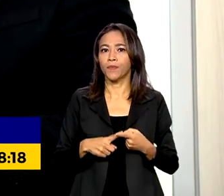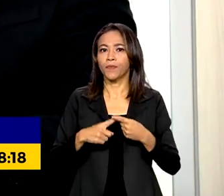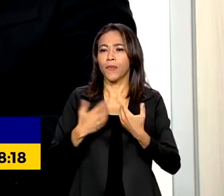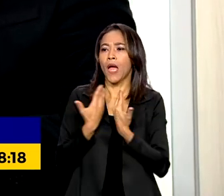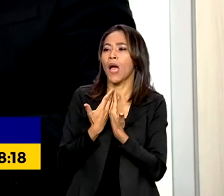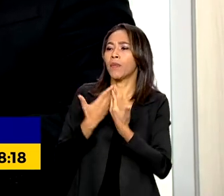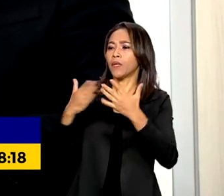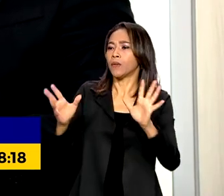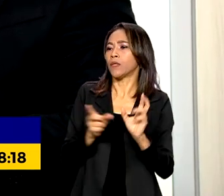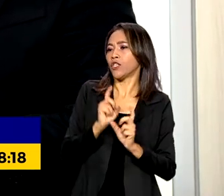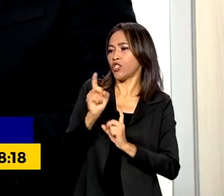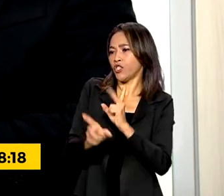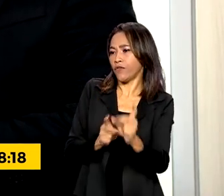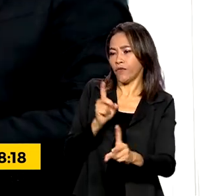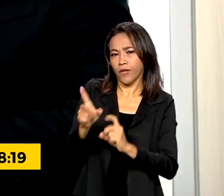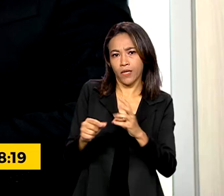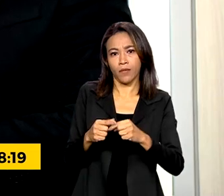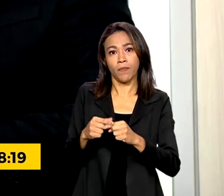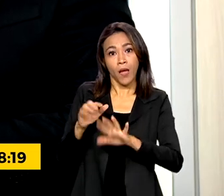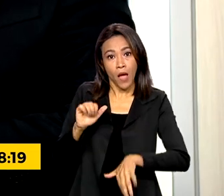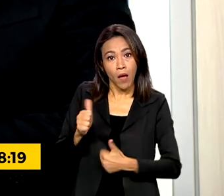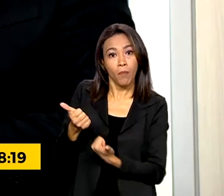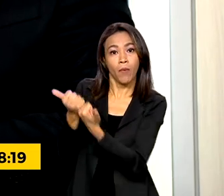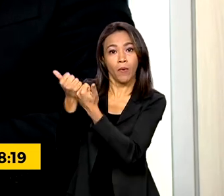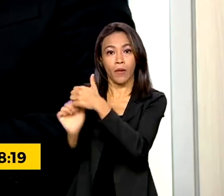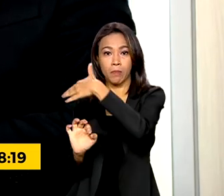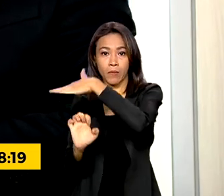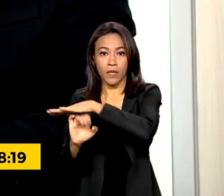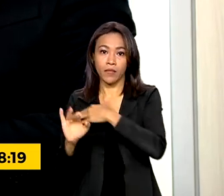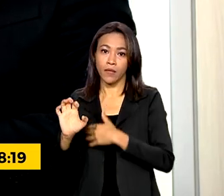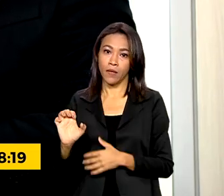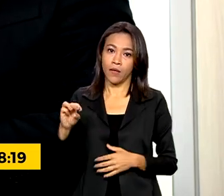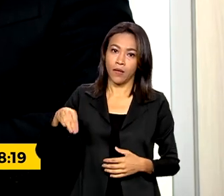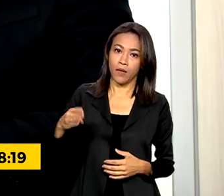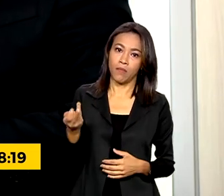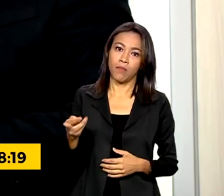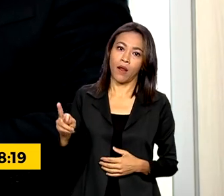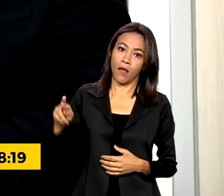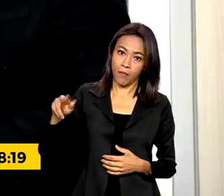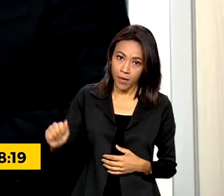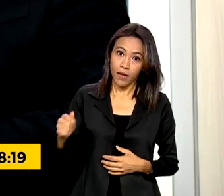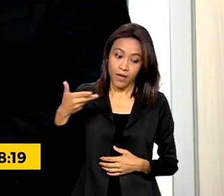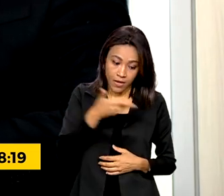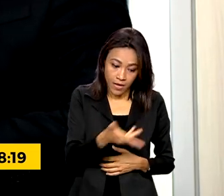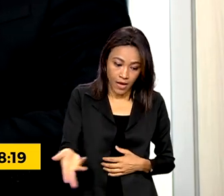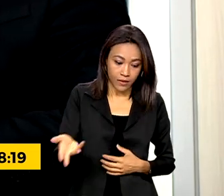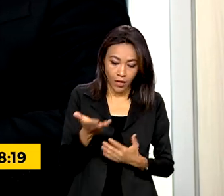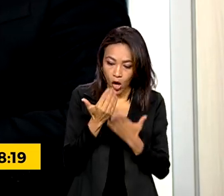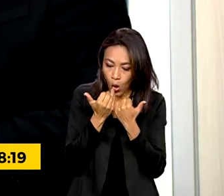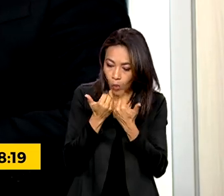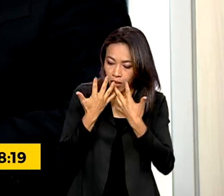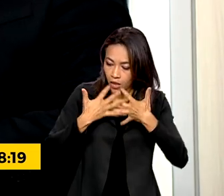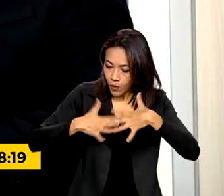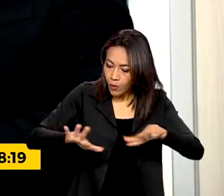de mercado fortalecimento da Embrapa e dentro disso a produção orgânica está inserida em todas as diretrizes